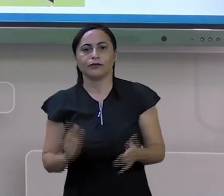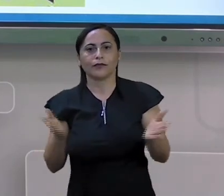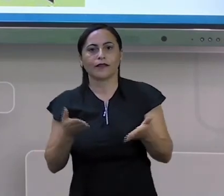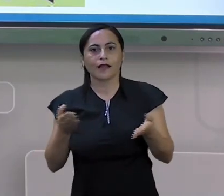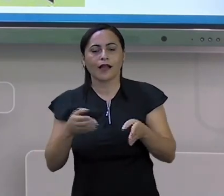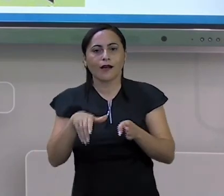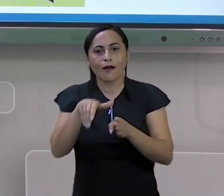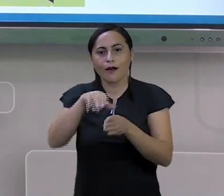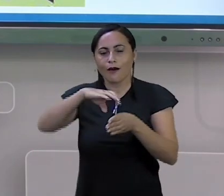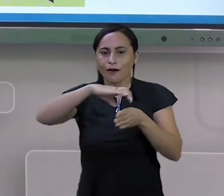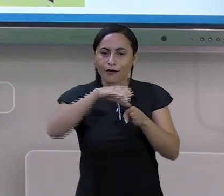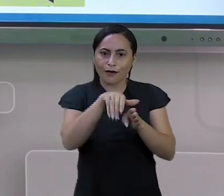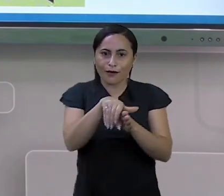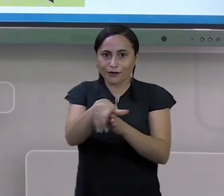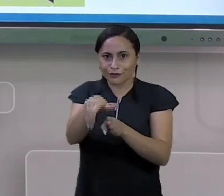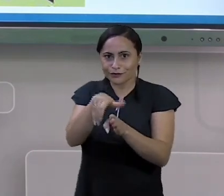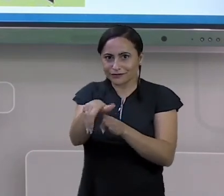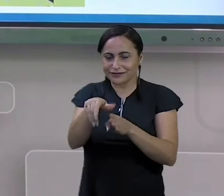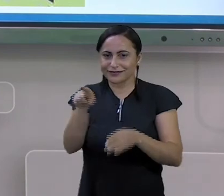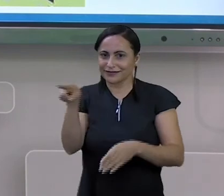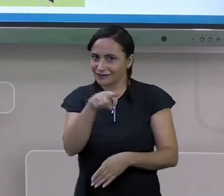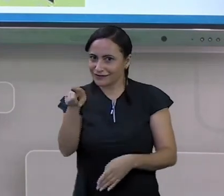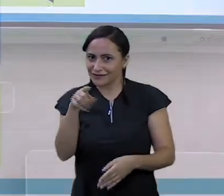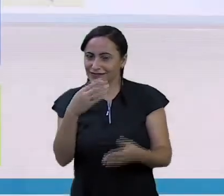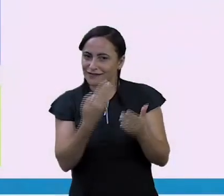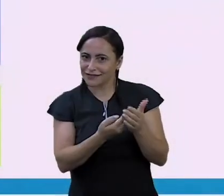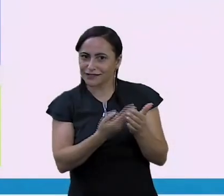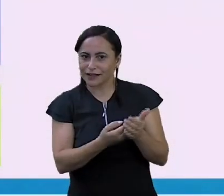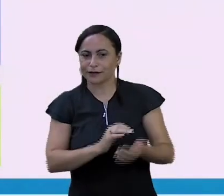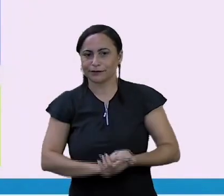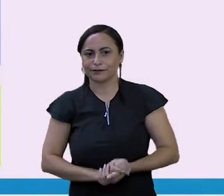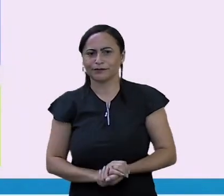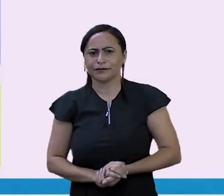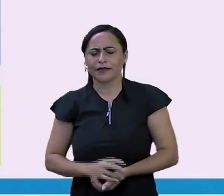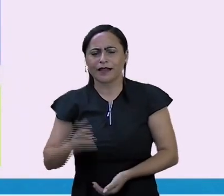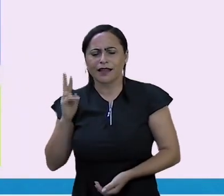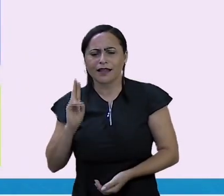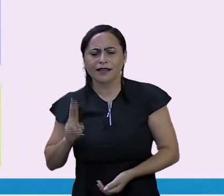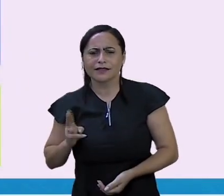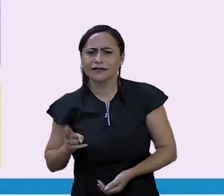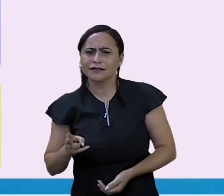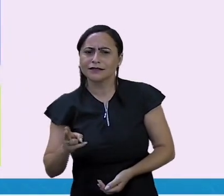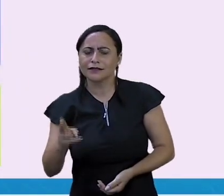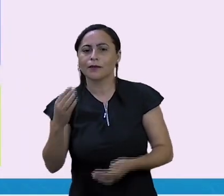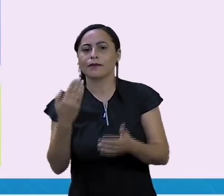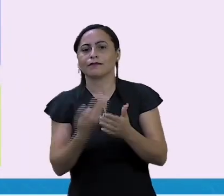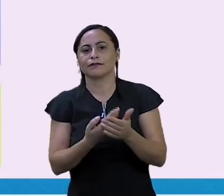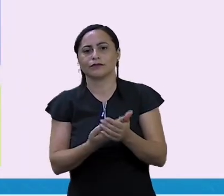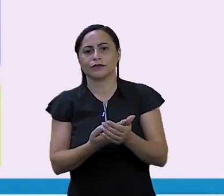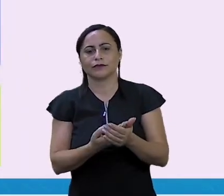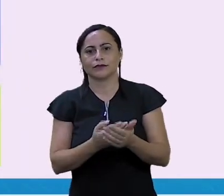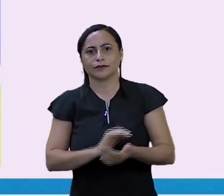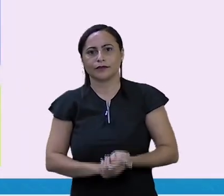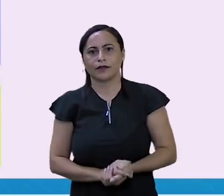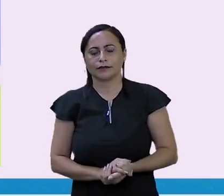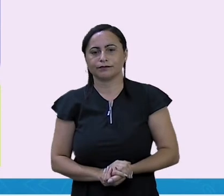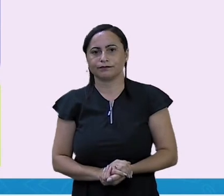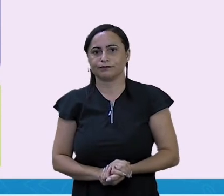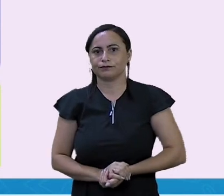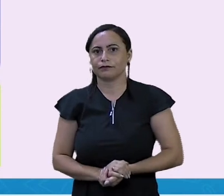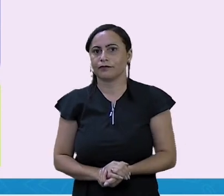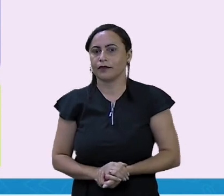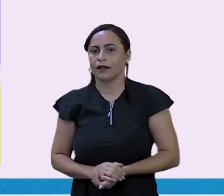para você agora. Tem uma rotina de estudos. Tá, nas aulas